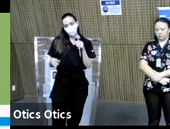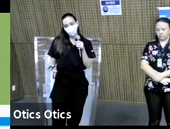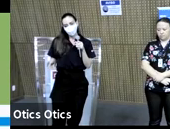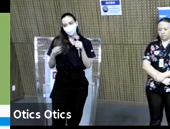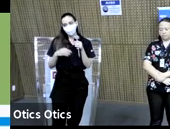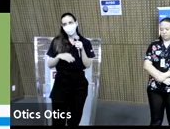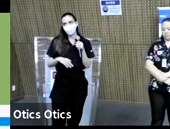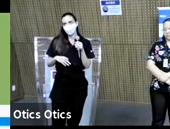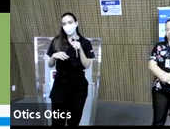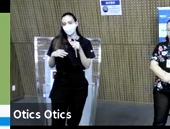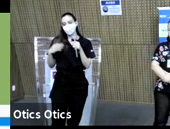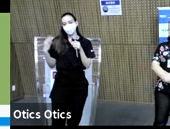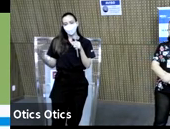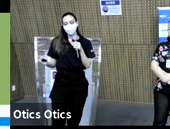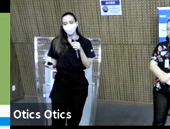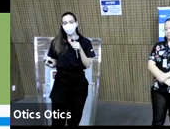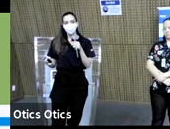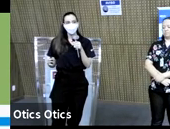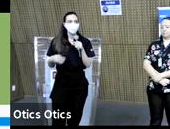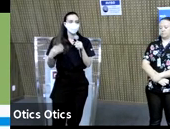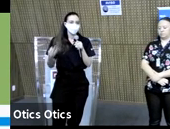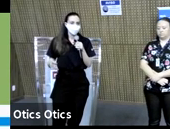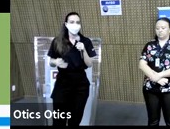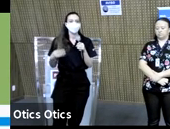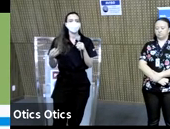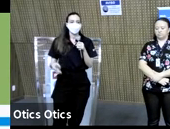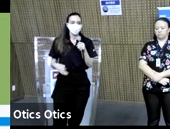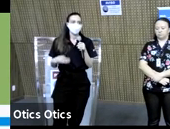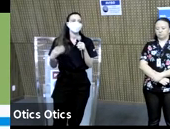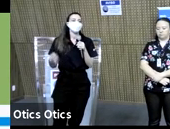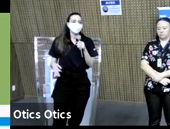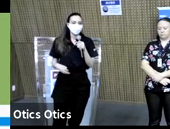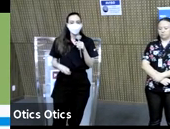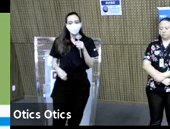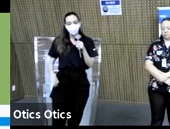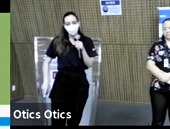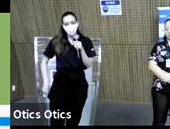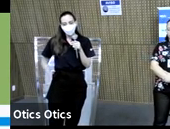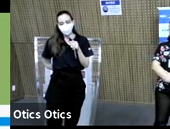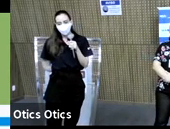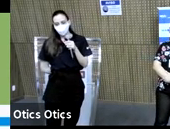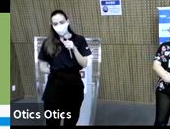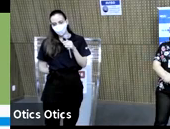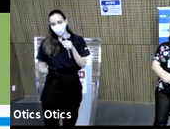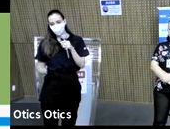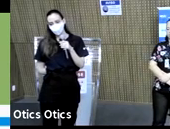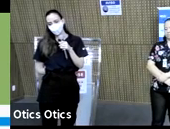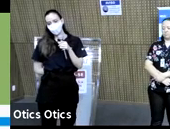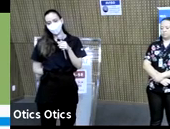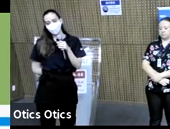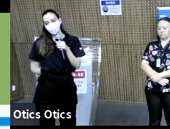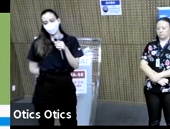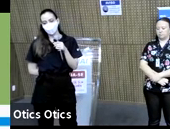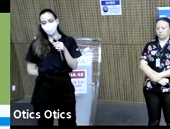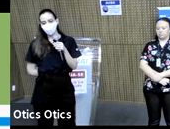indicadores, desde 2020 para 2021, mas a gente sabe que tem muito a se melhorar. Então, assim,